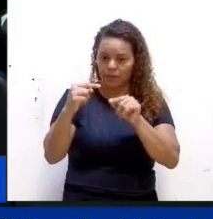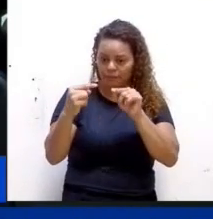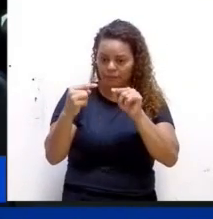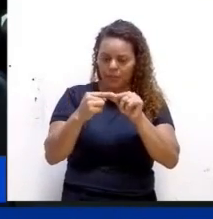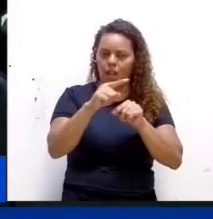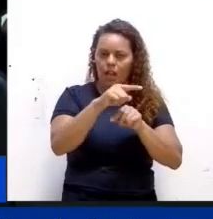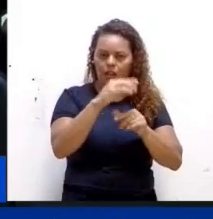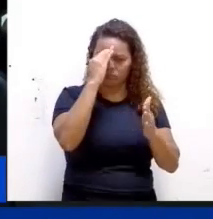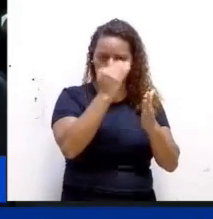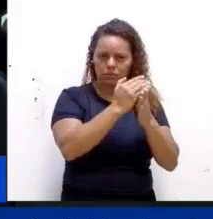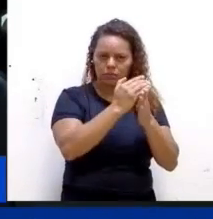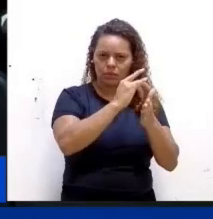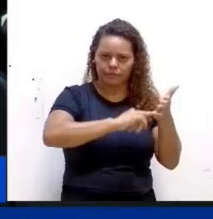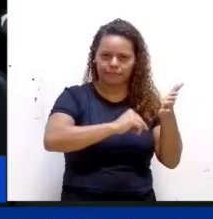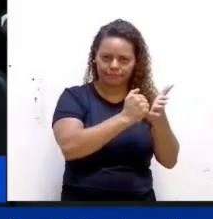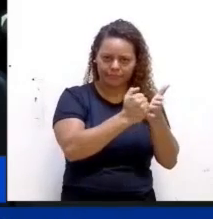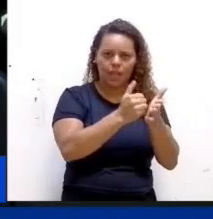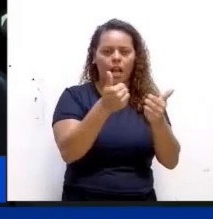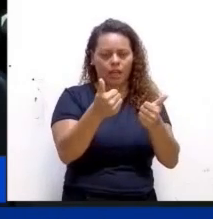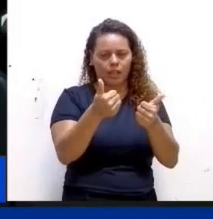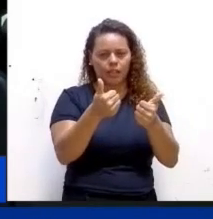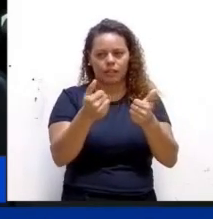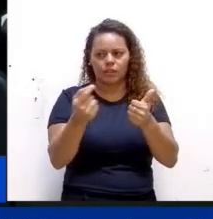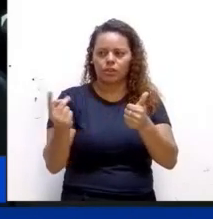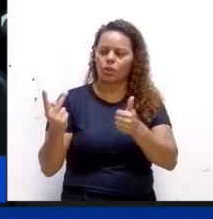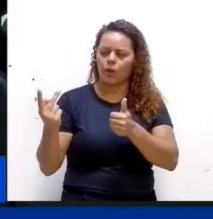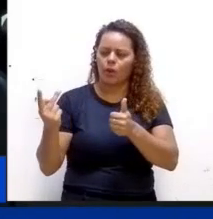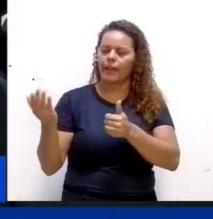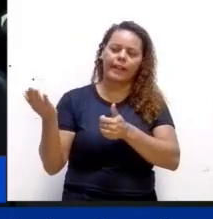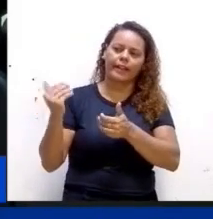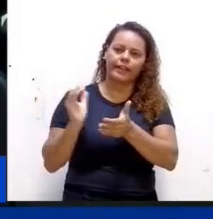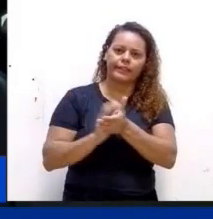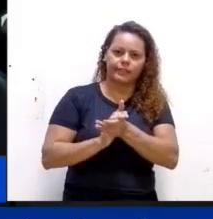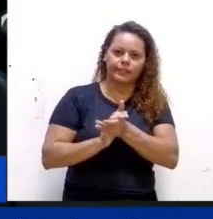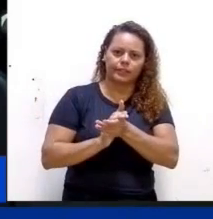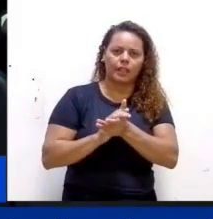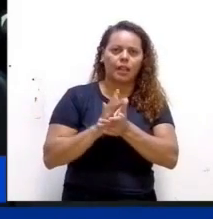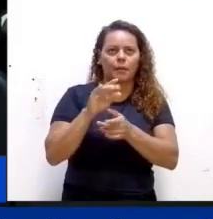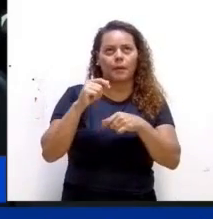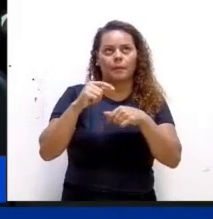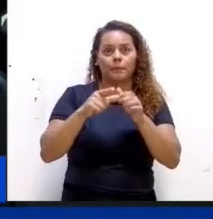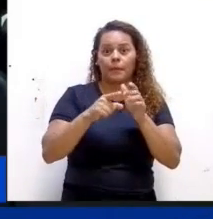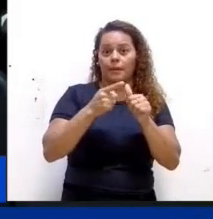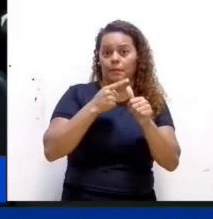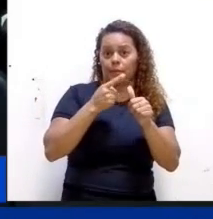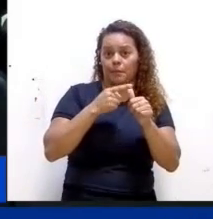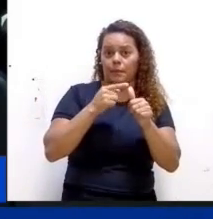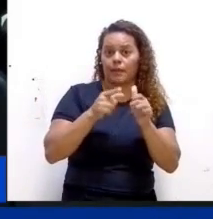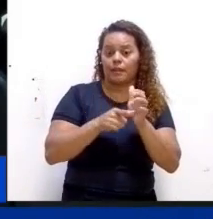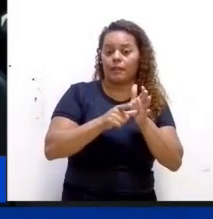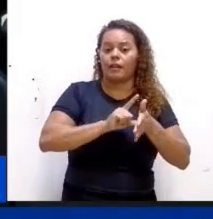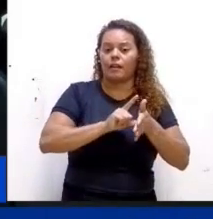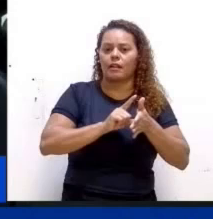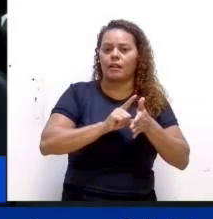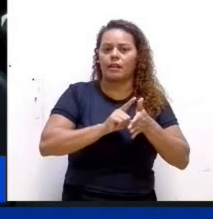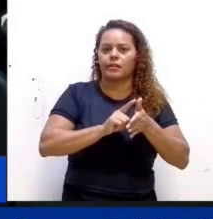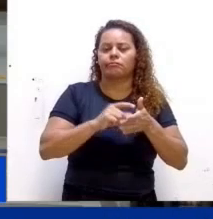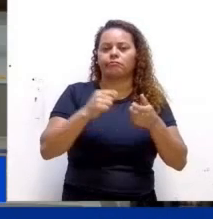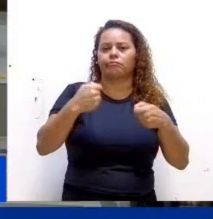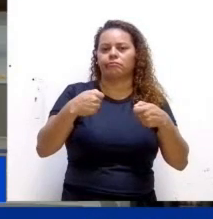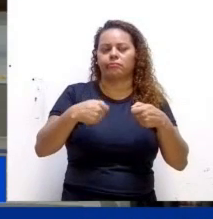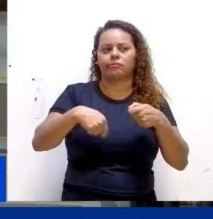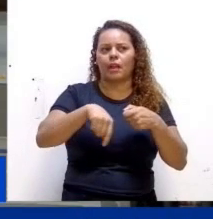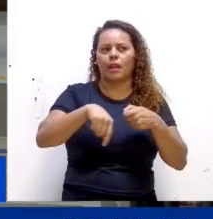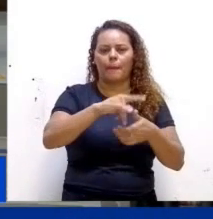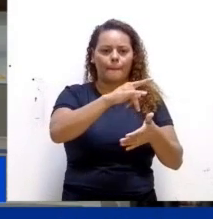casar contigo. Ah, tá, então vamos casar? Então a gente vai passar por o processo de habilitação do casamento. A